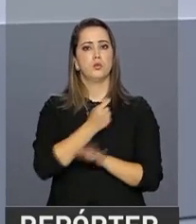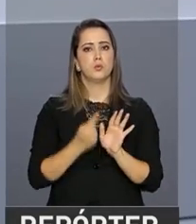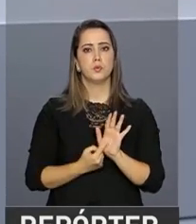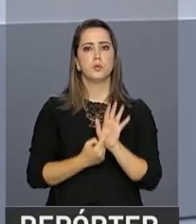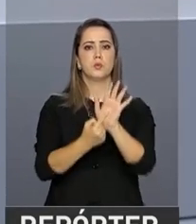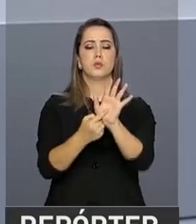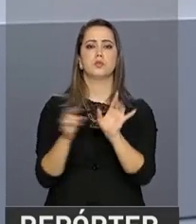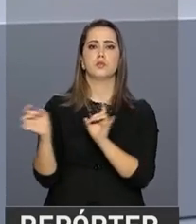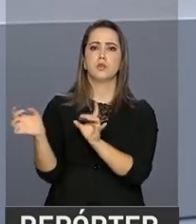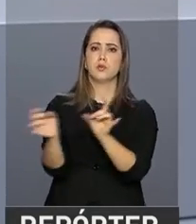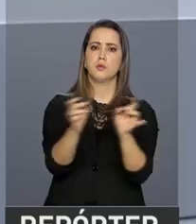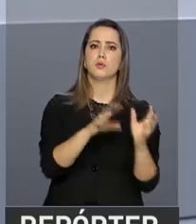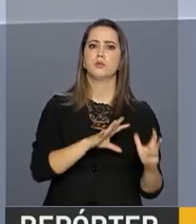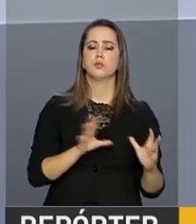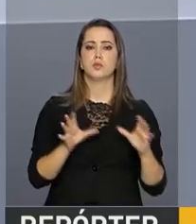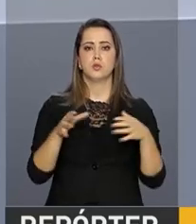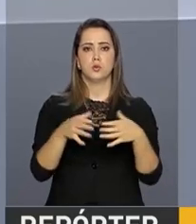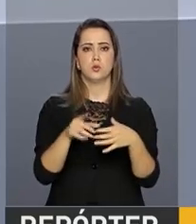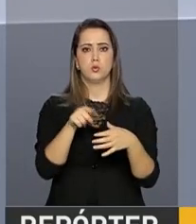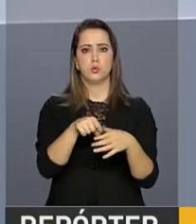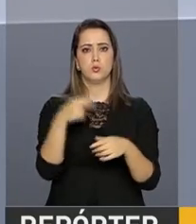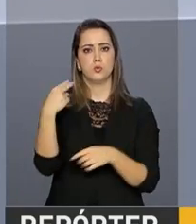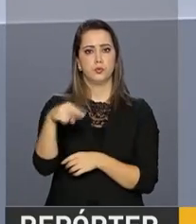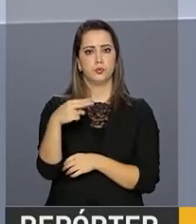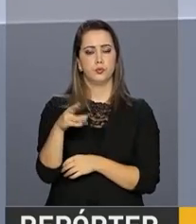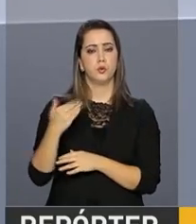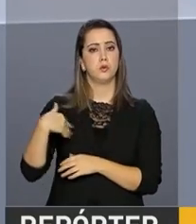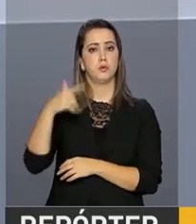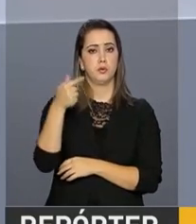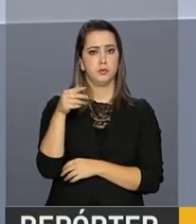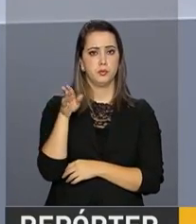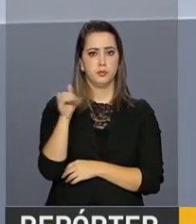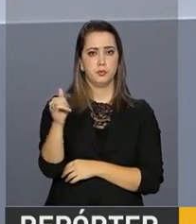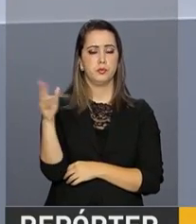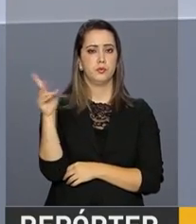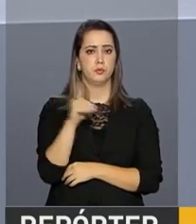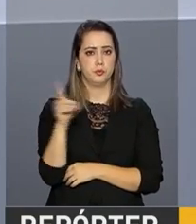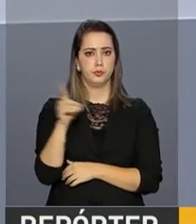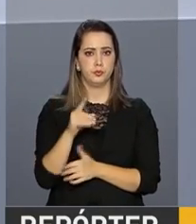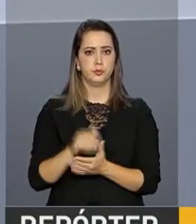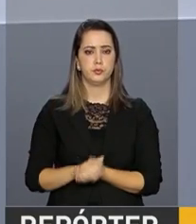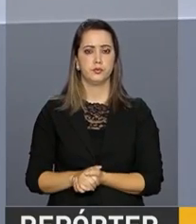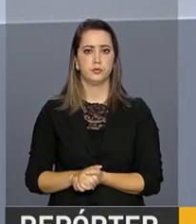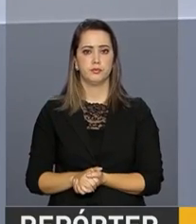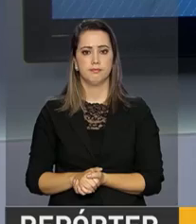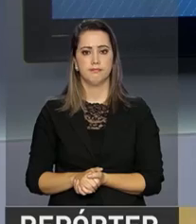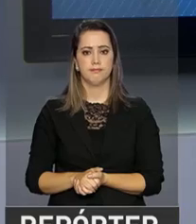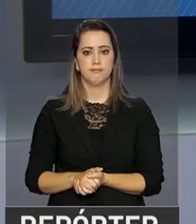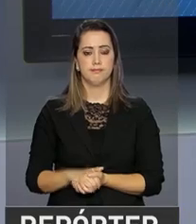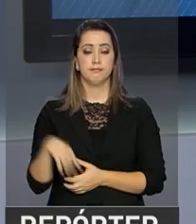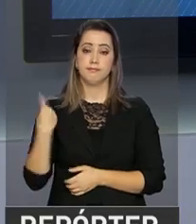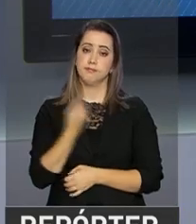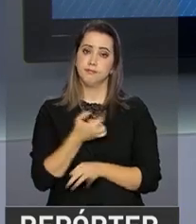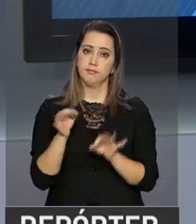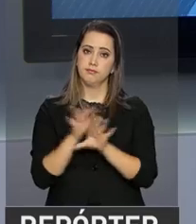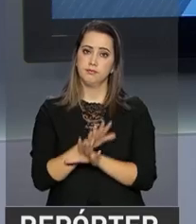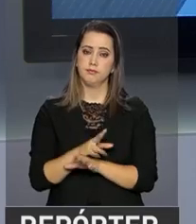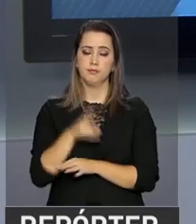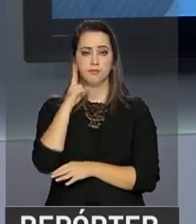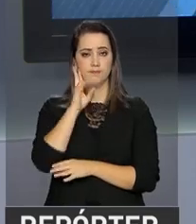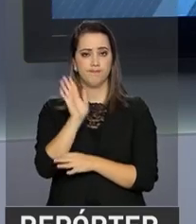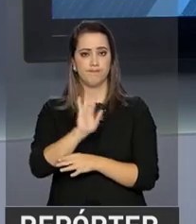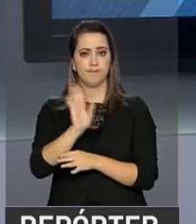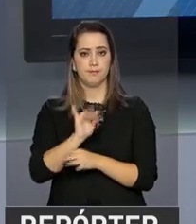as vendas externas do setor no mês passado somaram mais de 7 bilhões de dólares nós ficamos por aqui